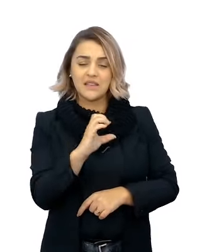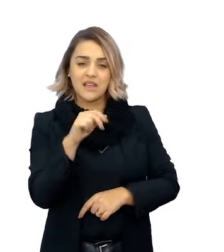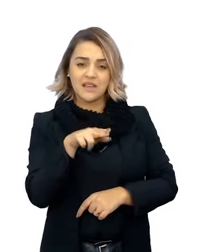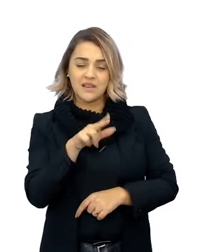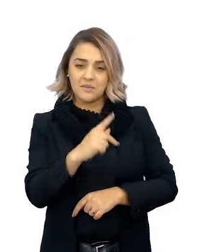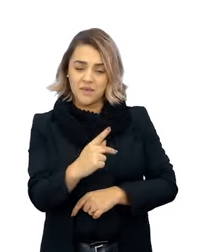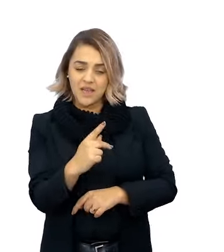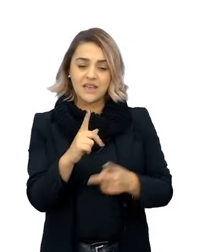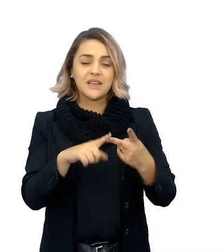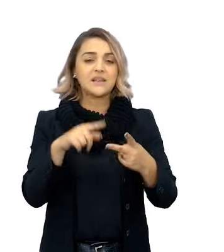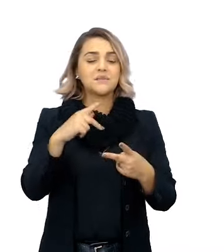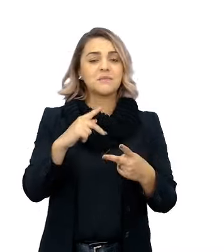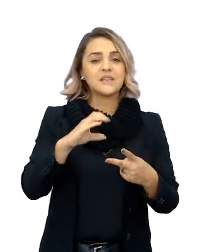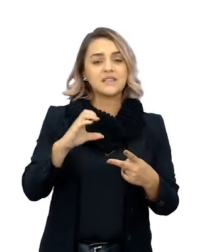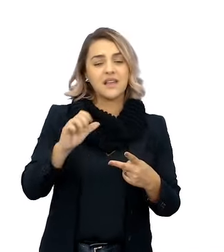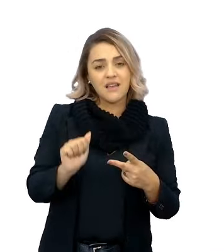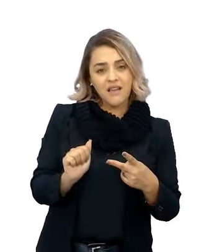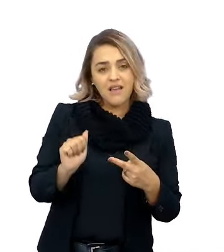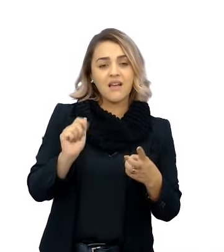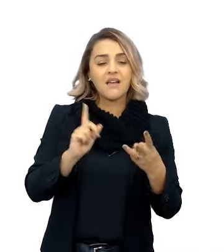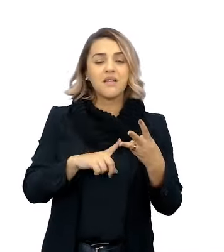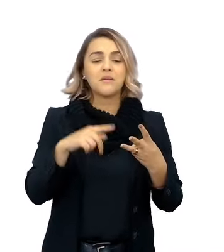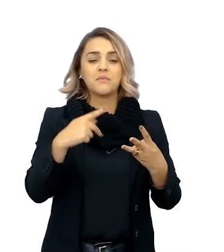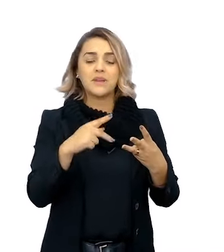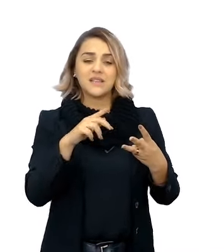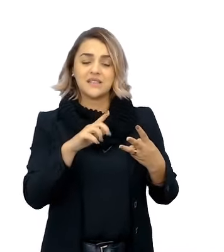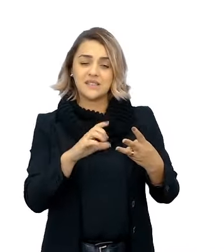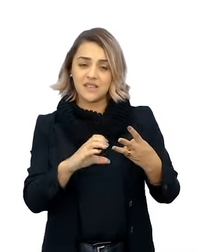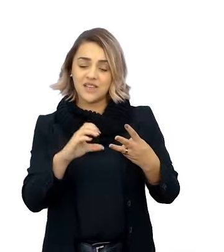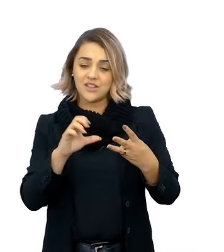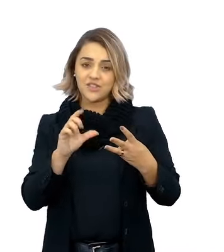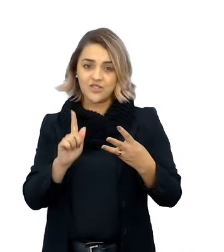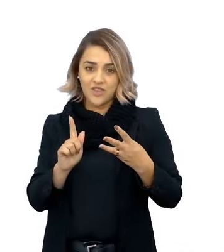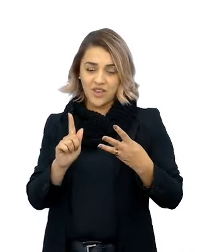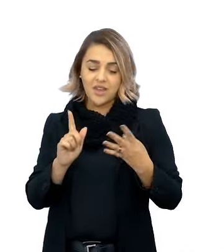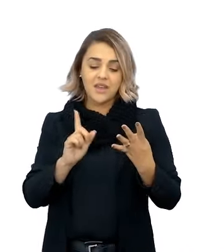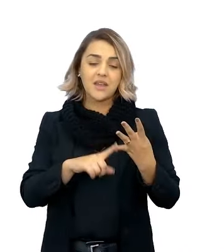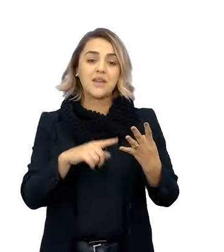PCA, PCG, ou PCAI, né? Que às vezes vocês querem se